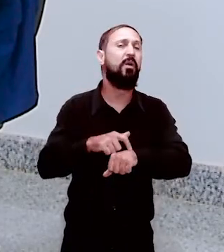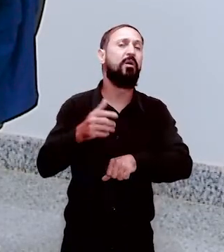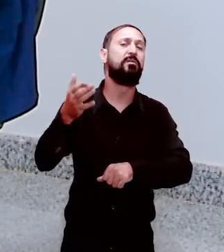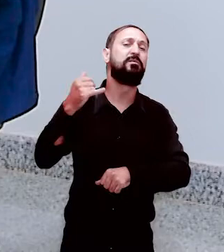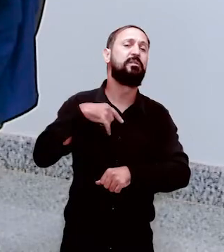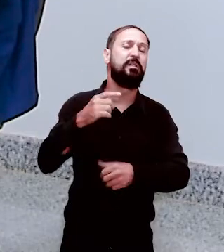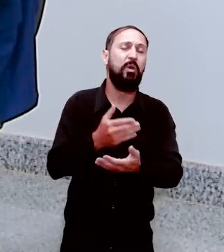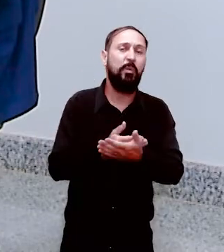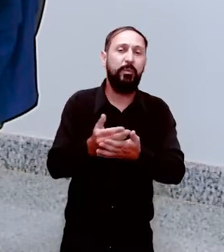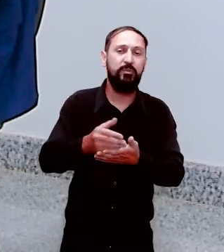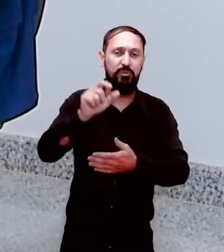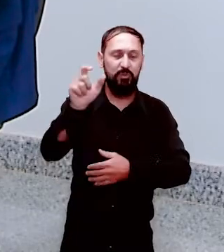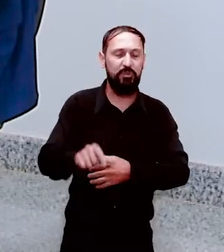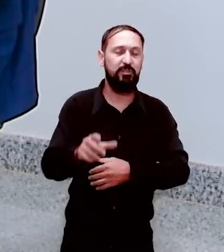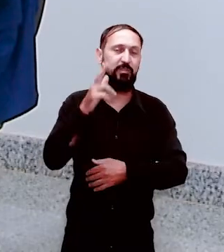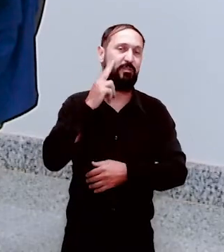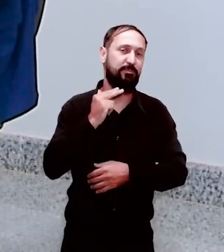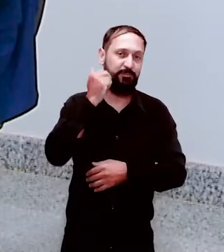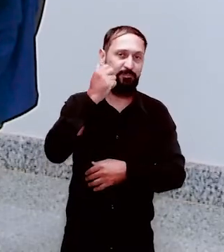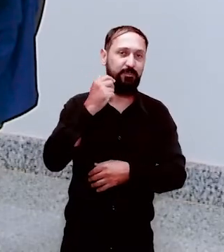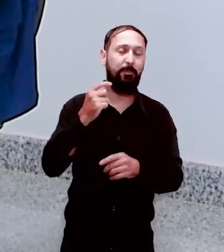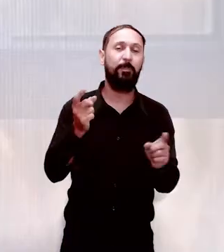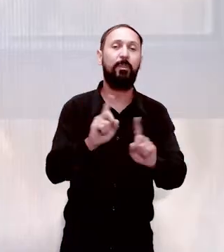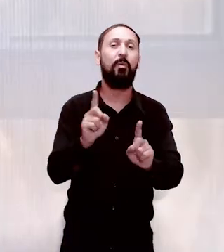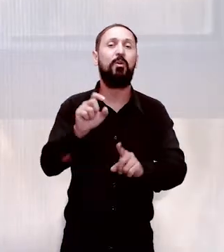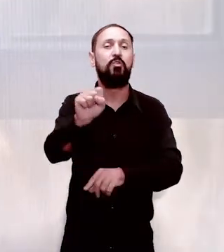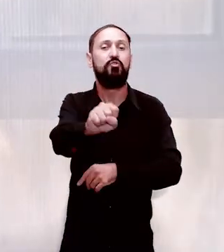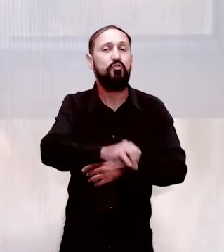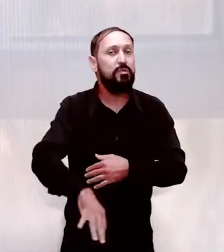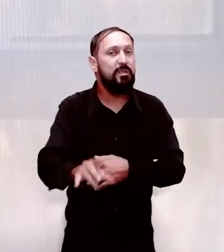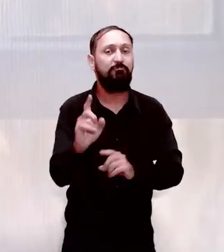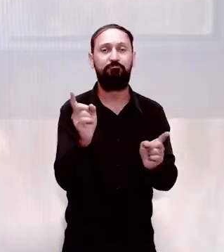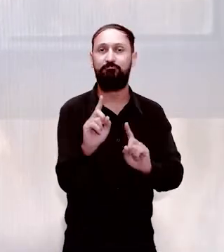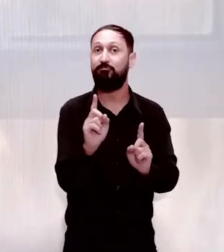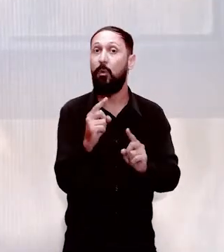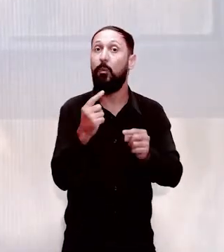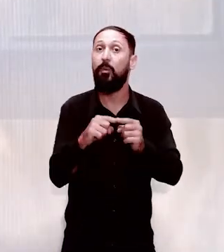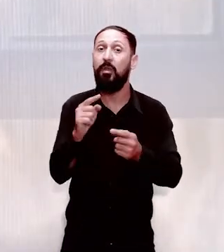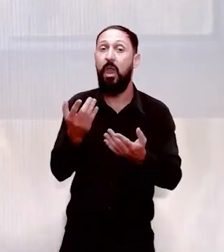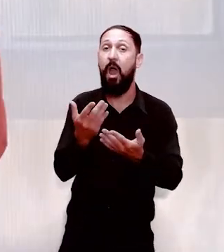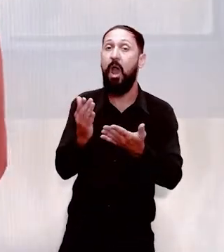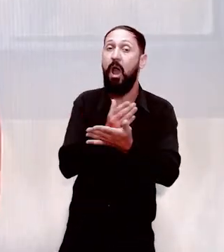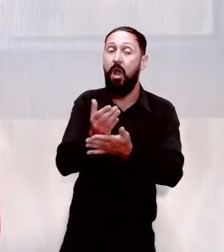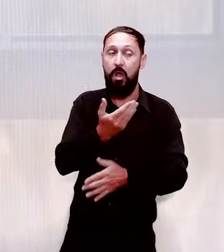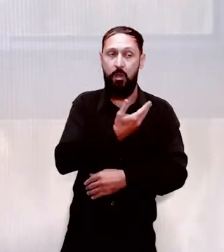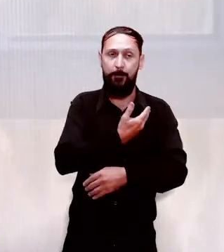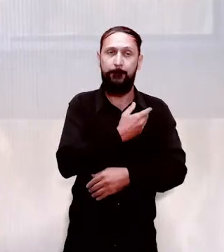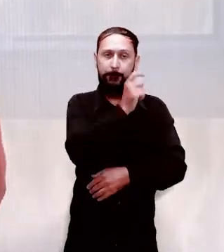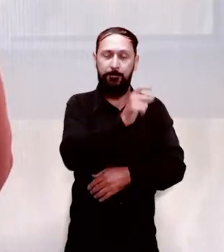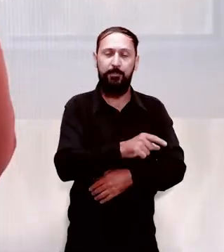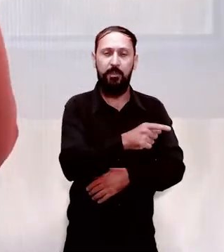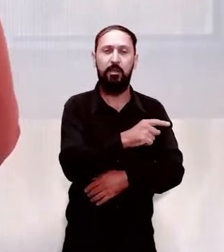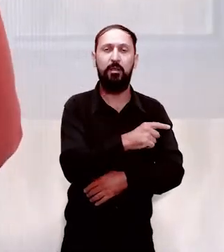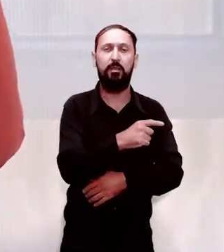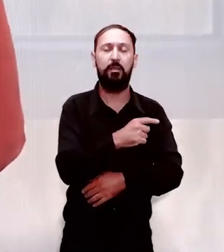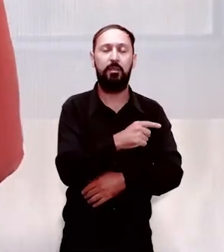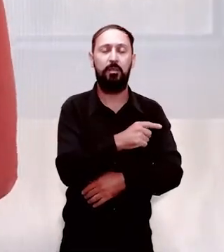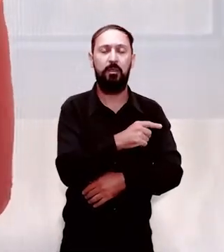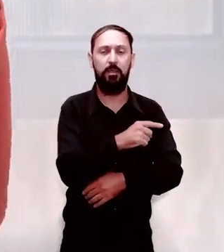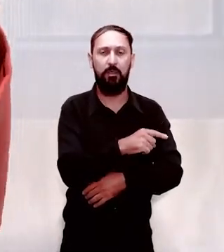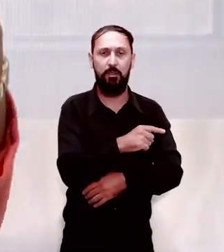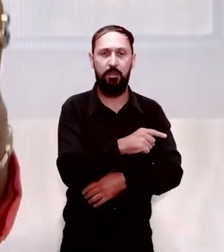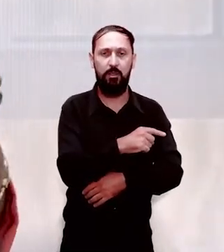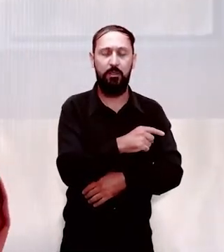desde quando se entendem por negras. Assim, a gente está falando, não é questão social somente, porque eu tenho uma colega, inclusive, que a menina